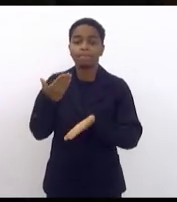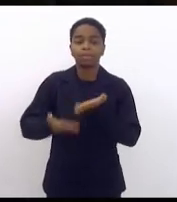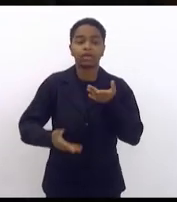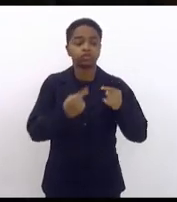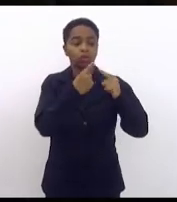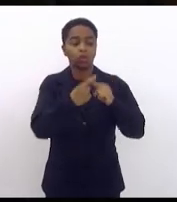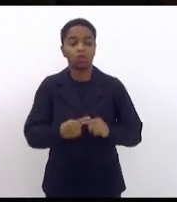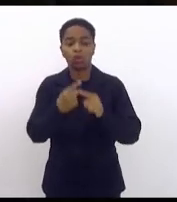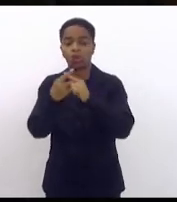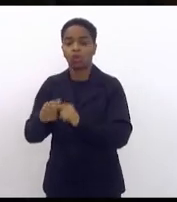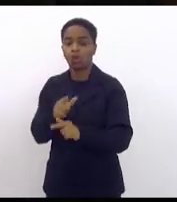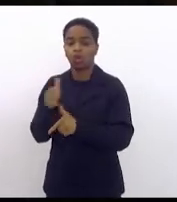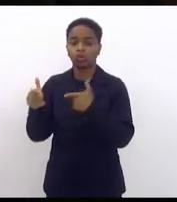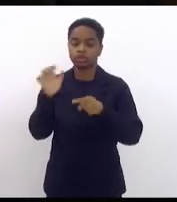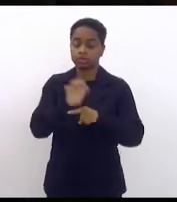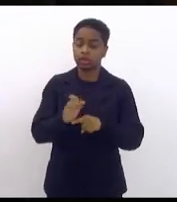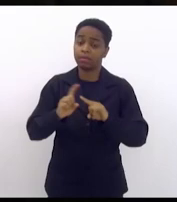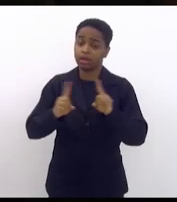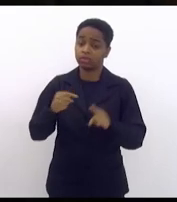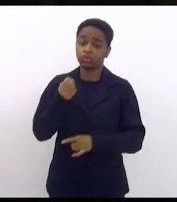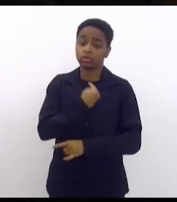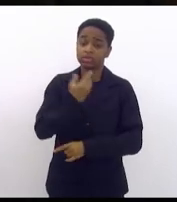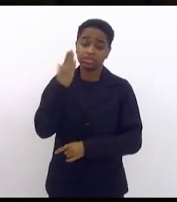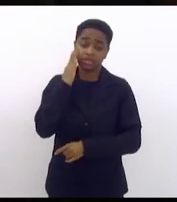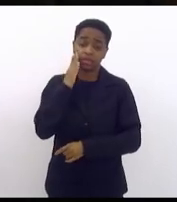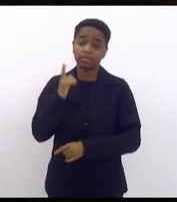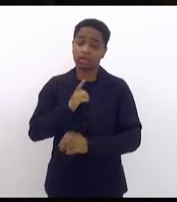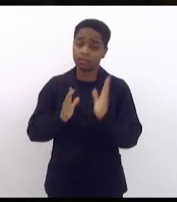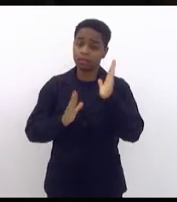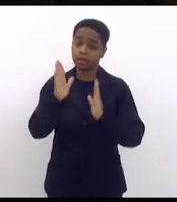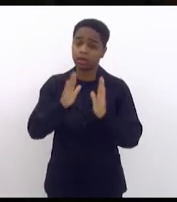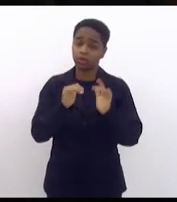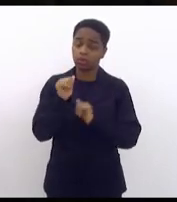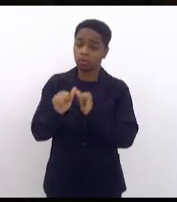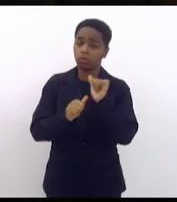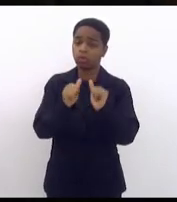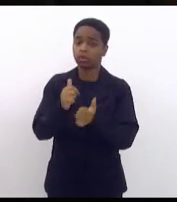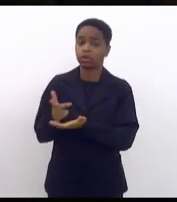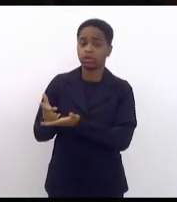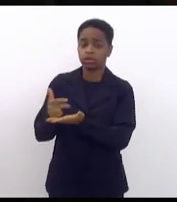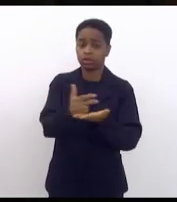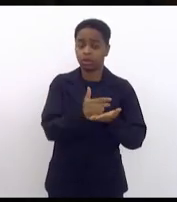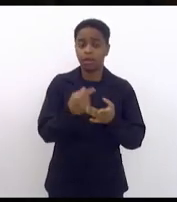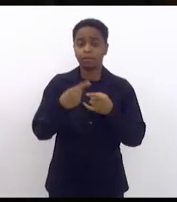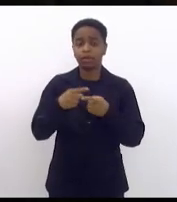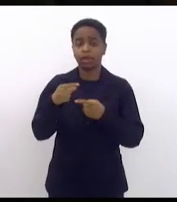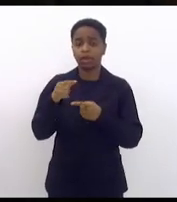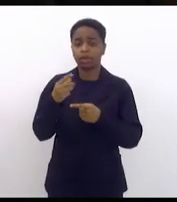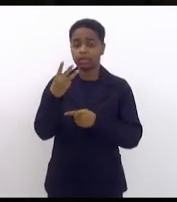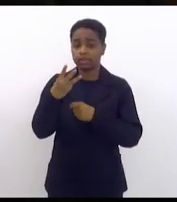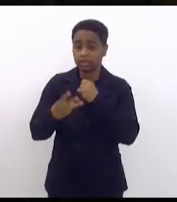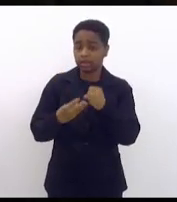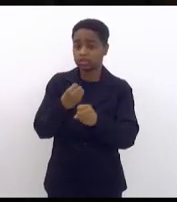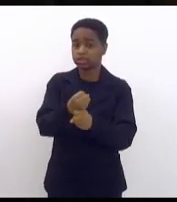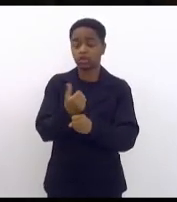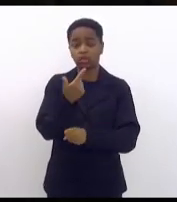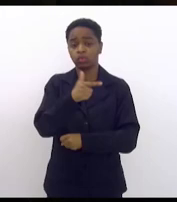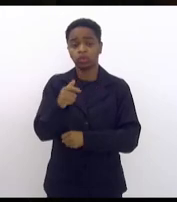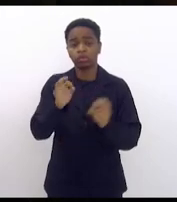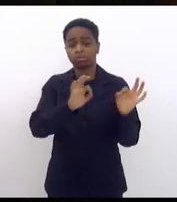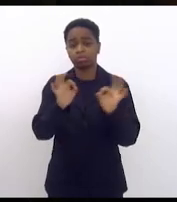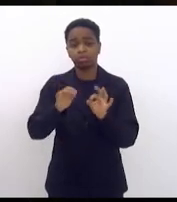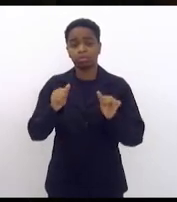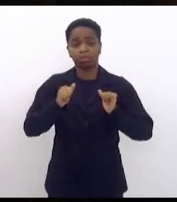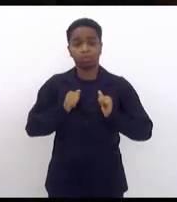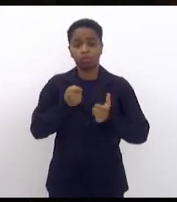Ora, bolas, todo mundo sabe que a gente está no meio de uma reforma tributária e daqui a 3 anos não tem isenção fiscal para ninguém. O governo do Estado